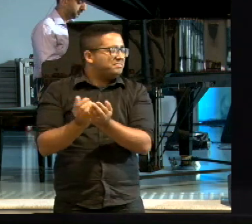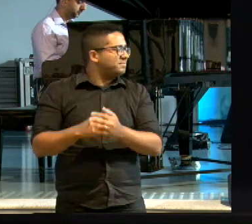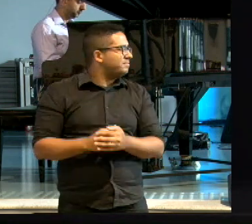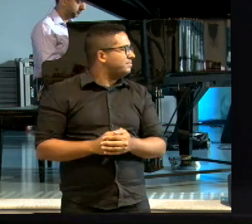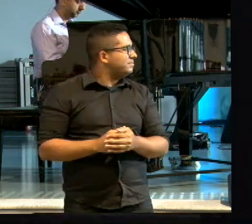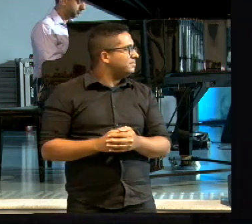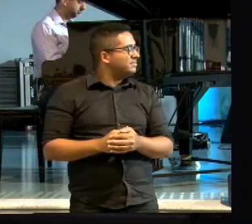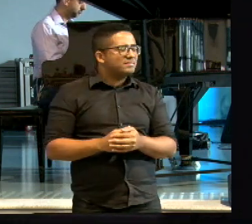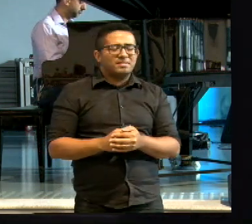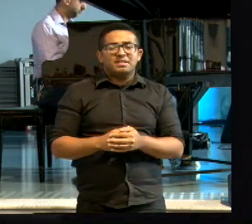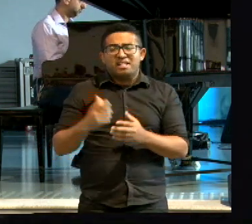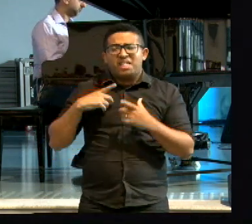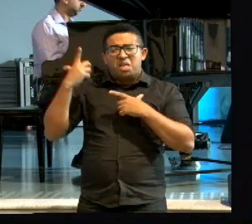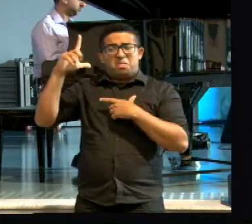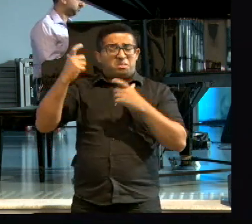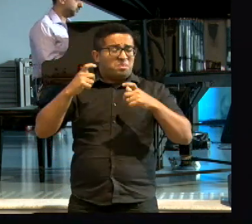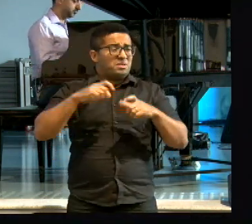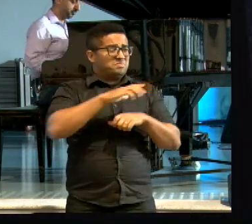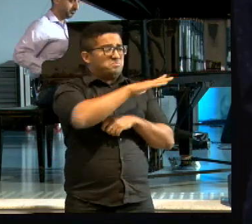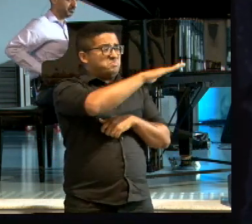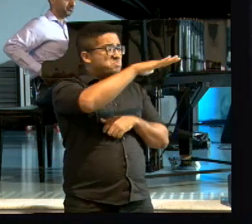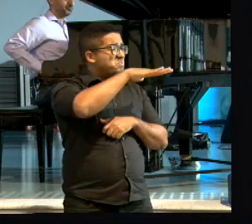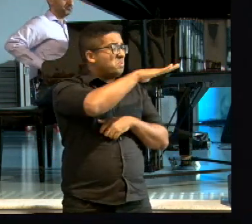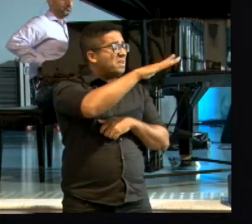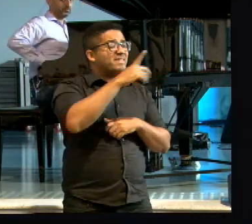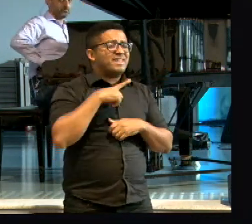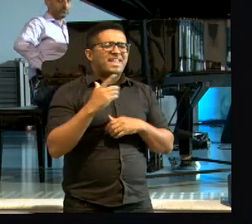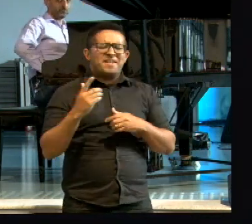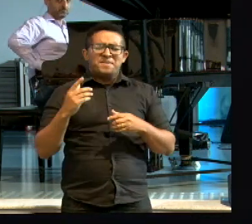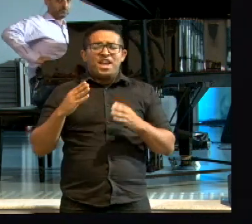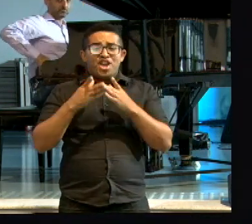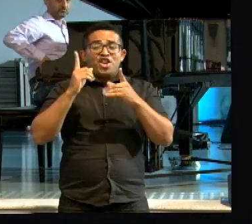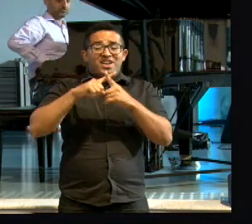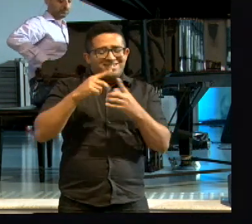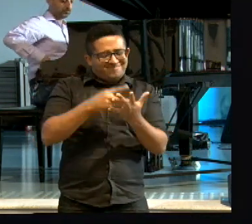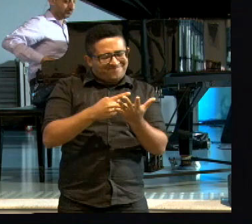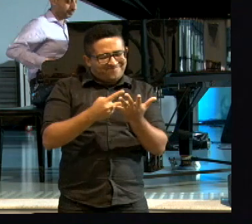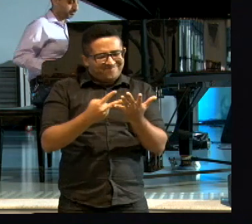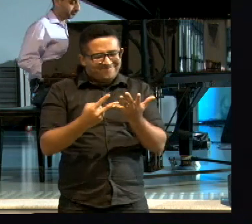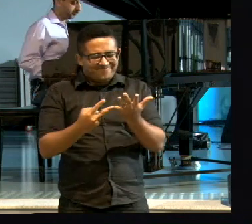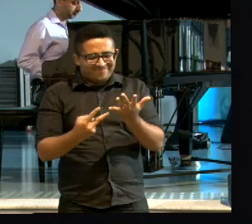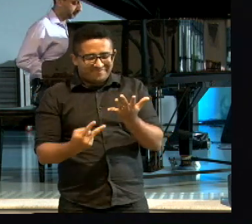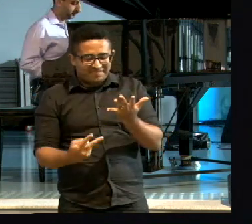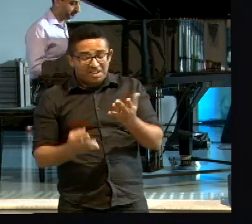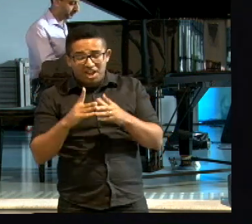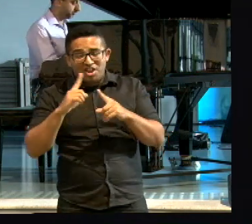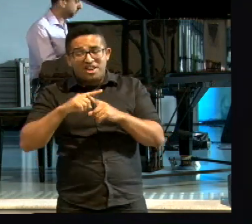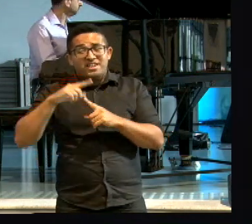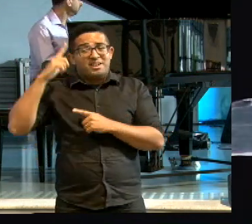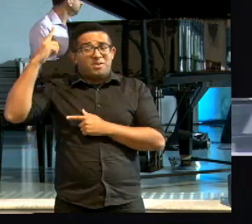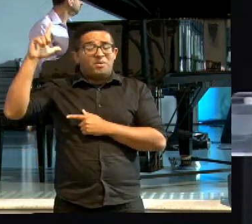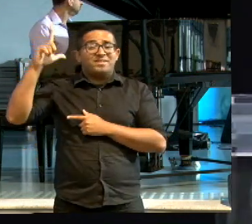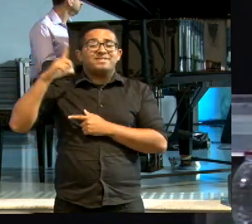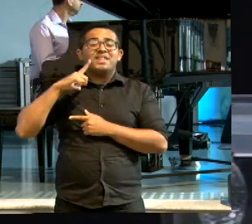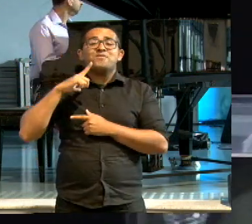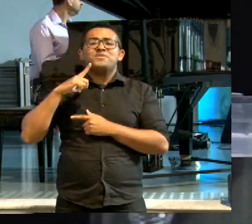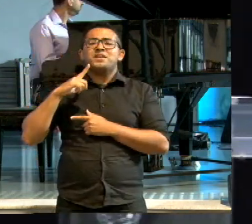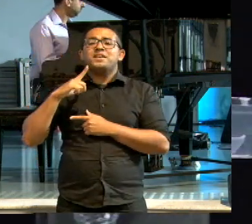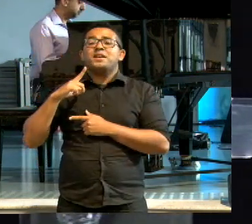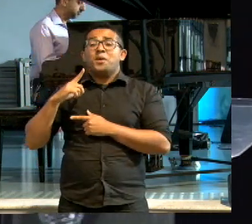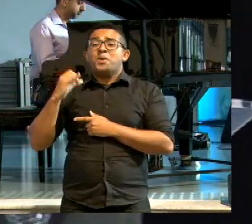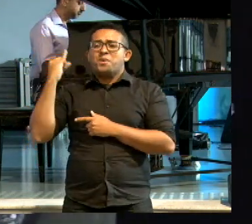América do Norte, com a queda da igreja, a decadência da igreja europeia, teve o seu